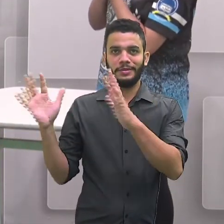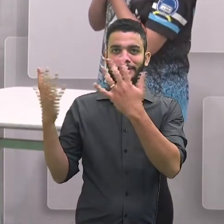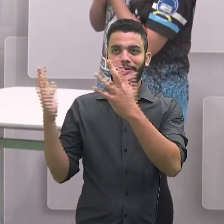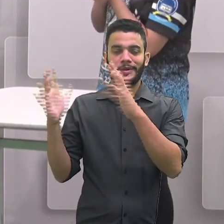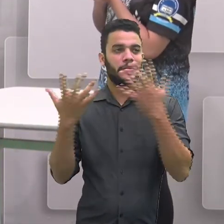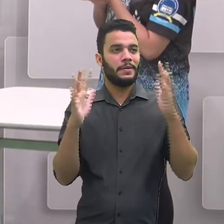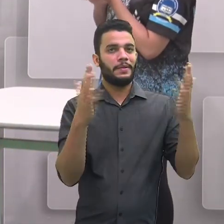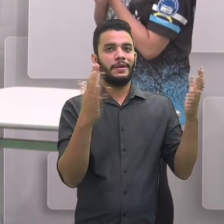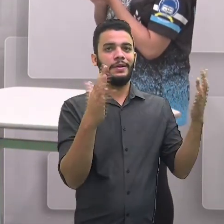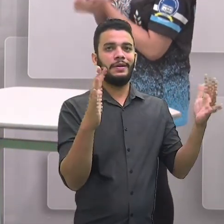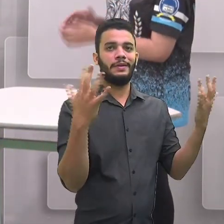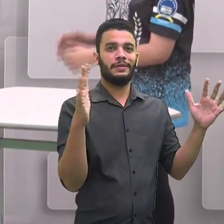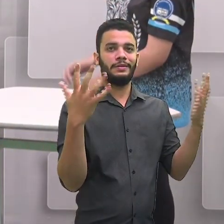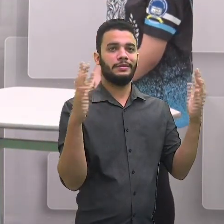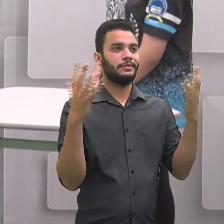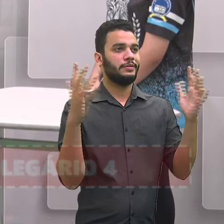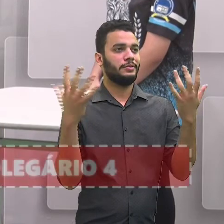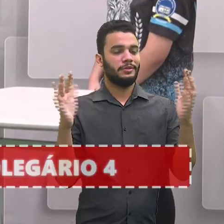Aê!